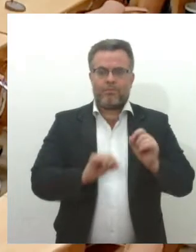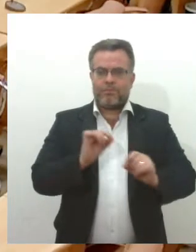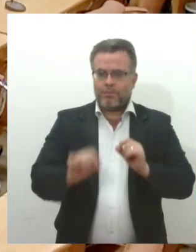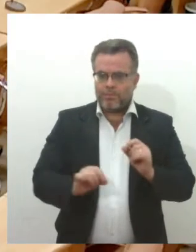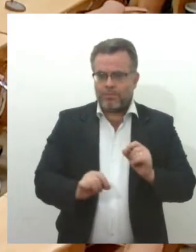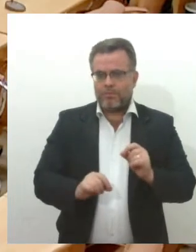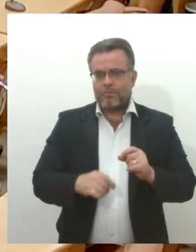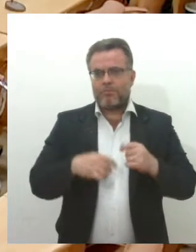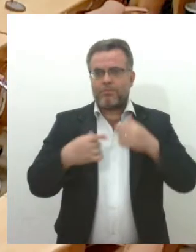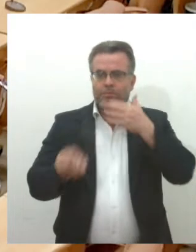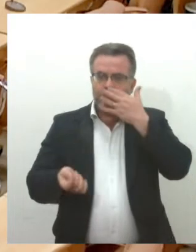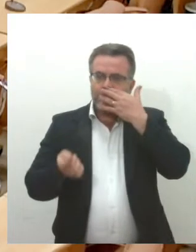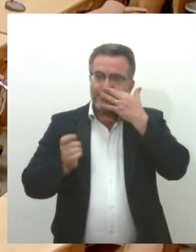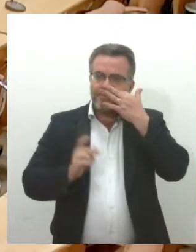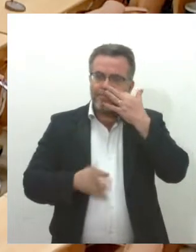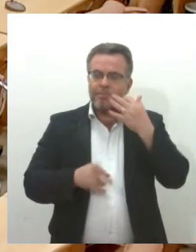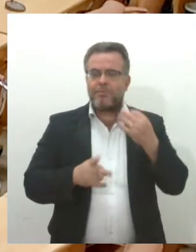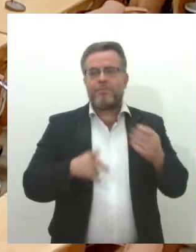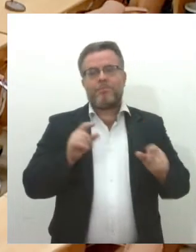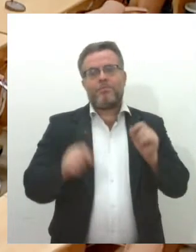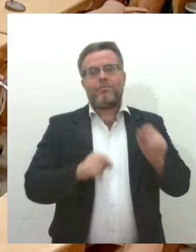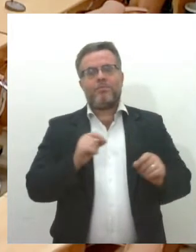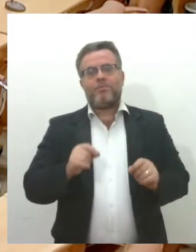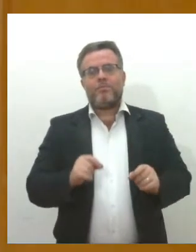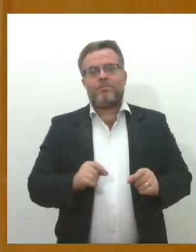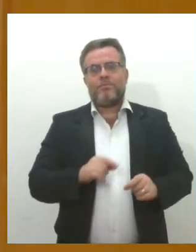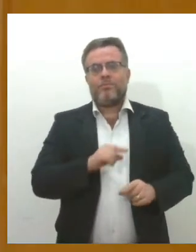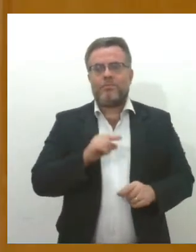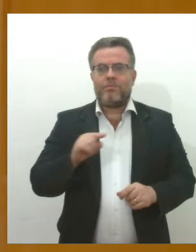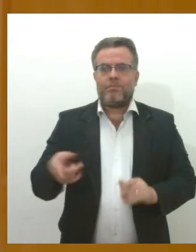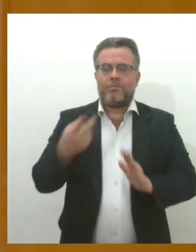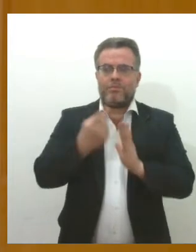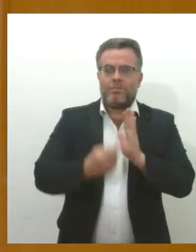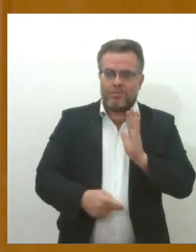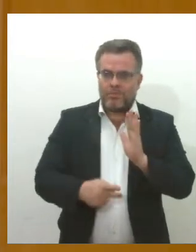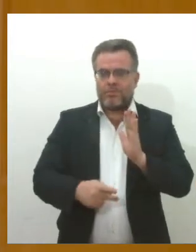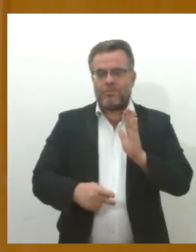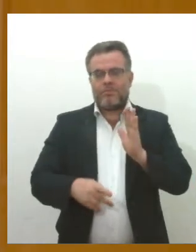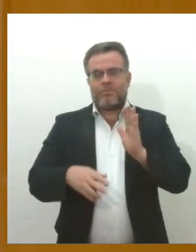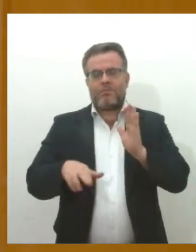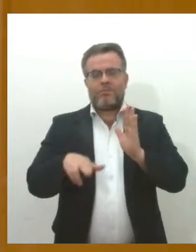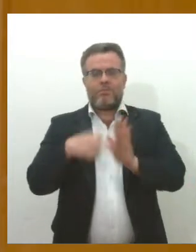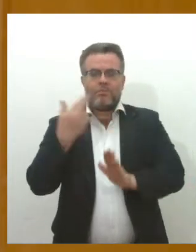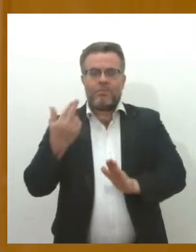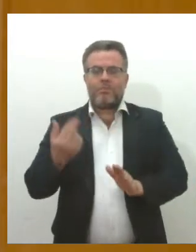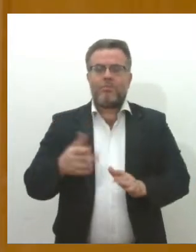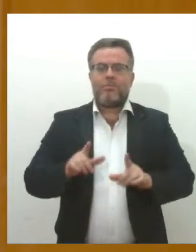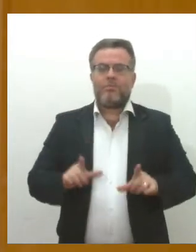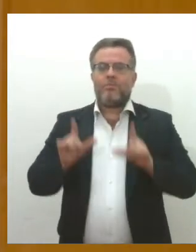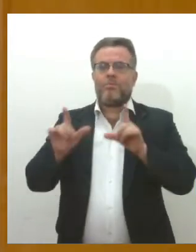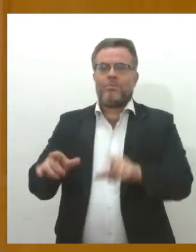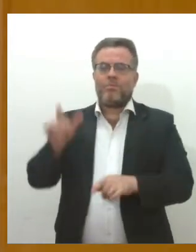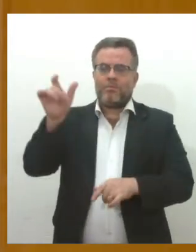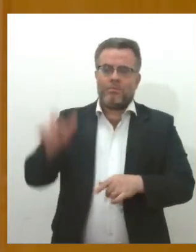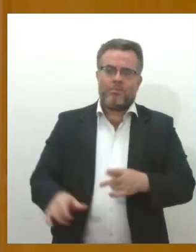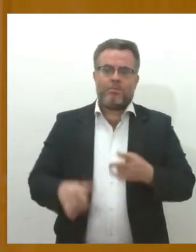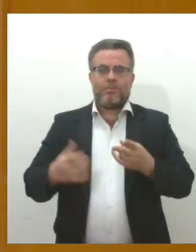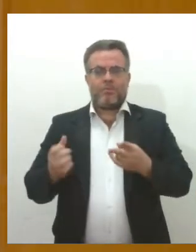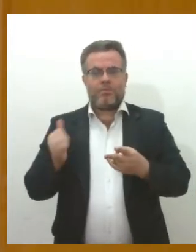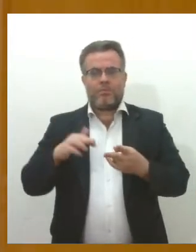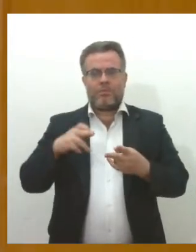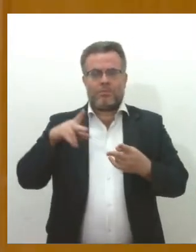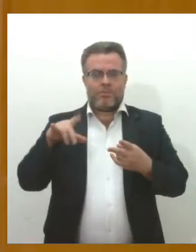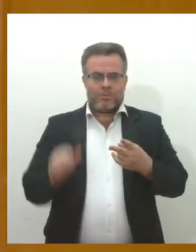registro aqui senhor presidente é desses dois projetos de resolução um que consegue o título de cidadania sergipana a excelentíssima doutora